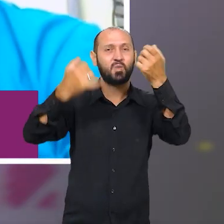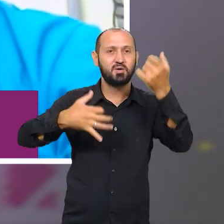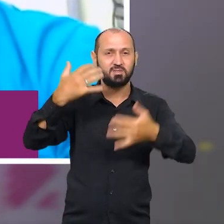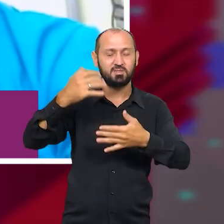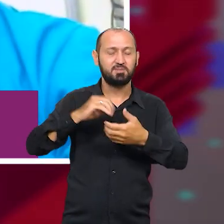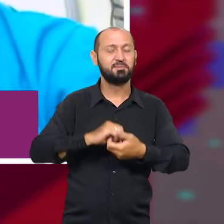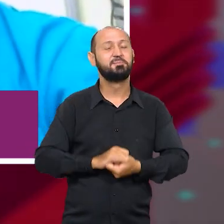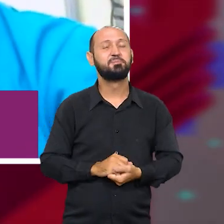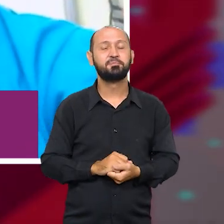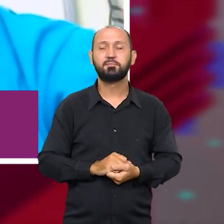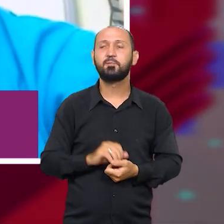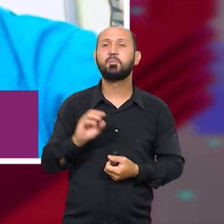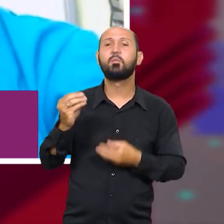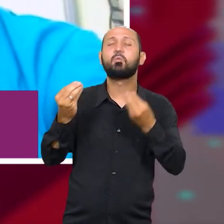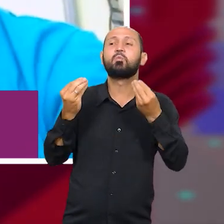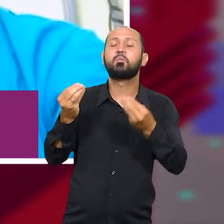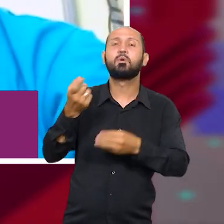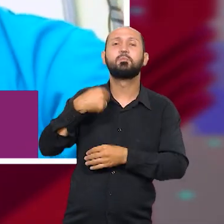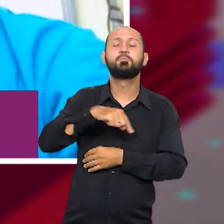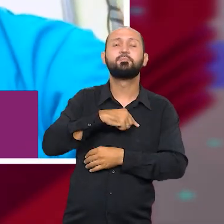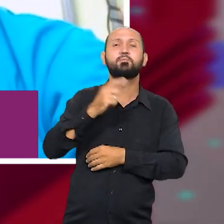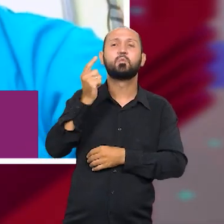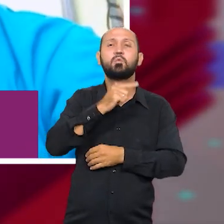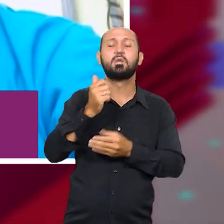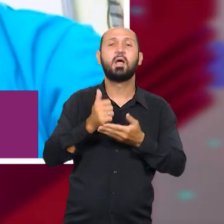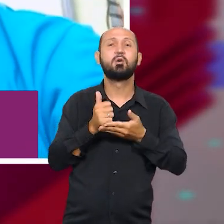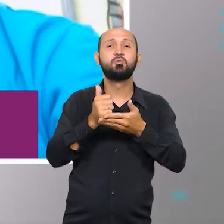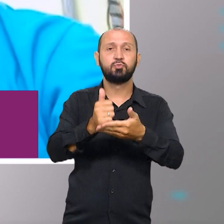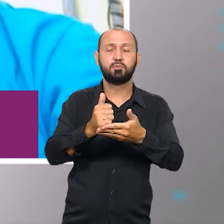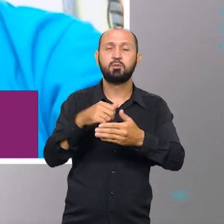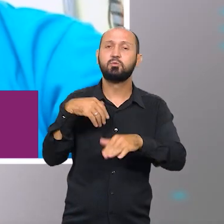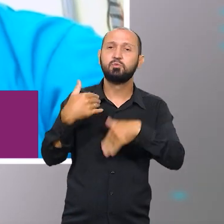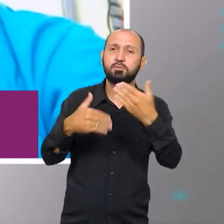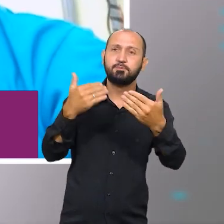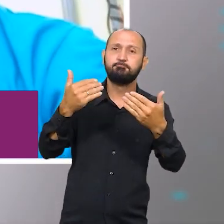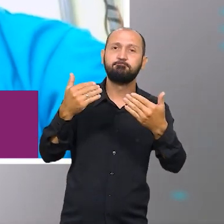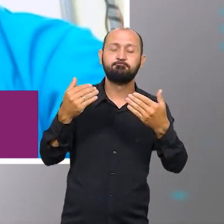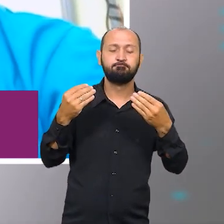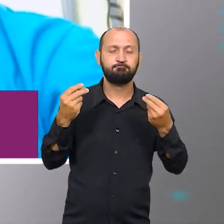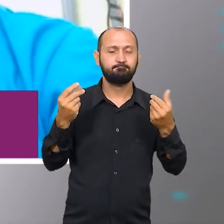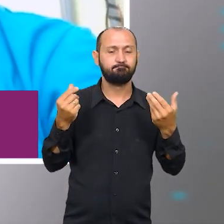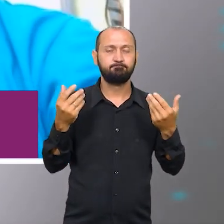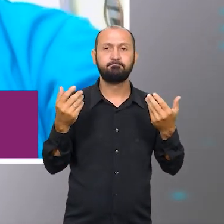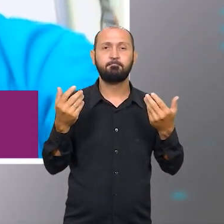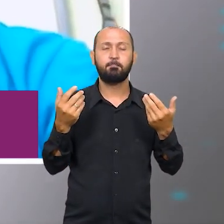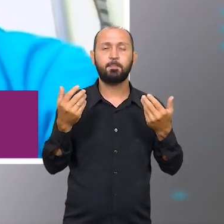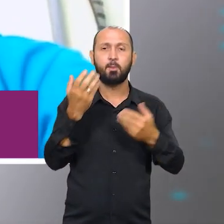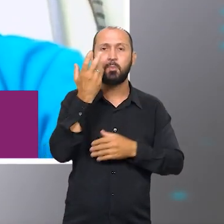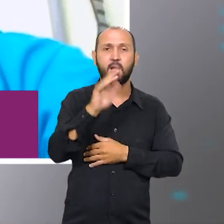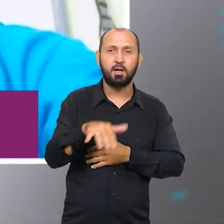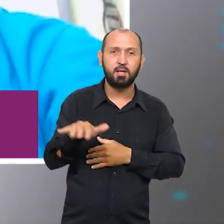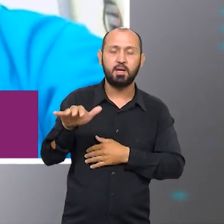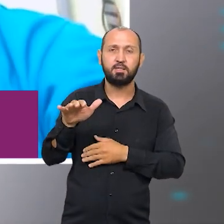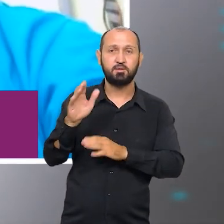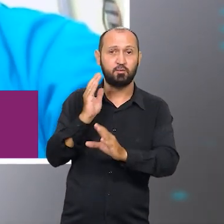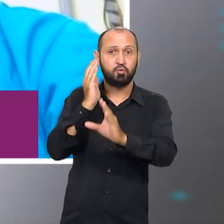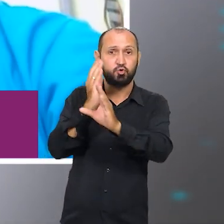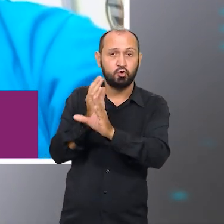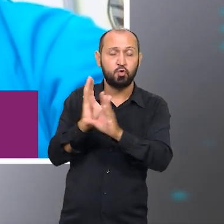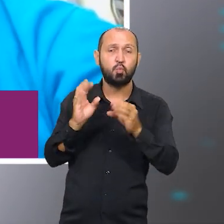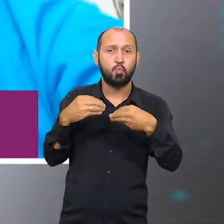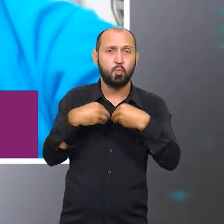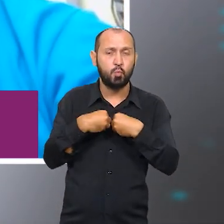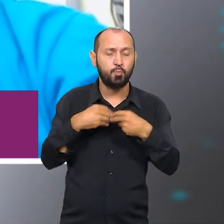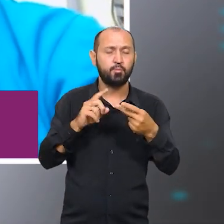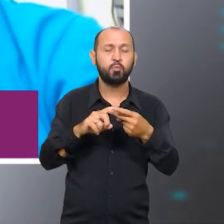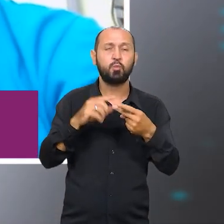gente pode, por exemplo, ajudar no desenvolvimento de uma criança diagnosticada com autismo, de um adulto? Existem